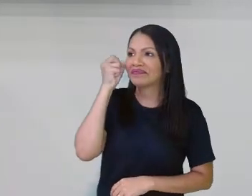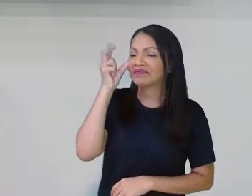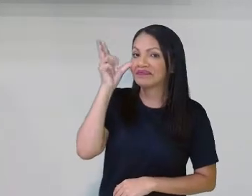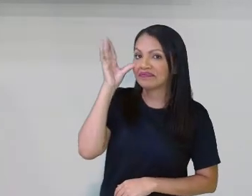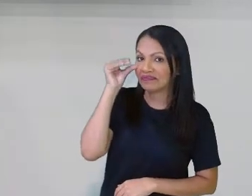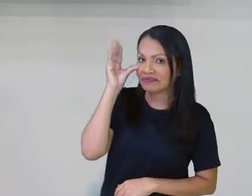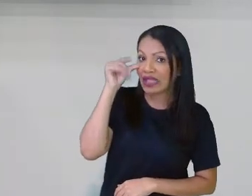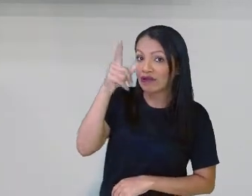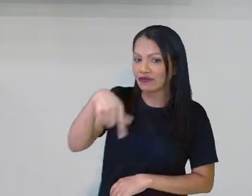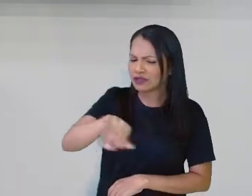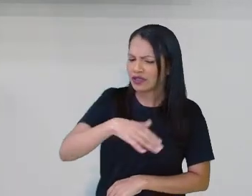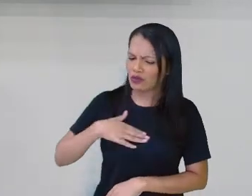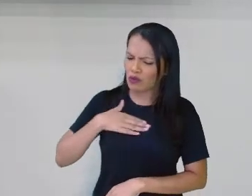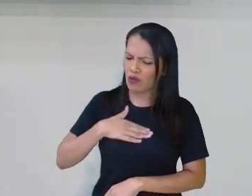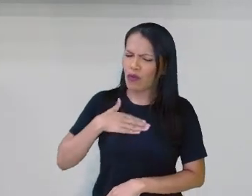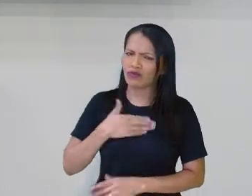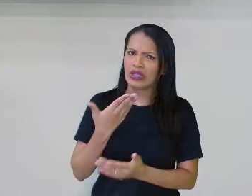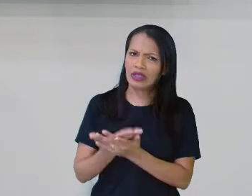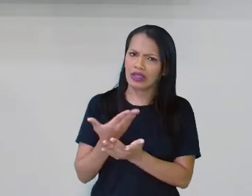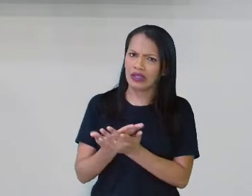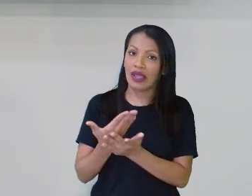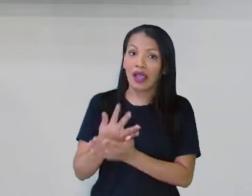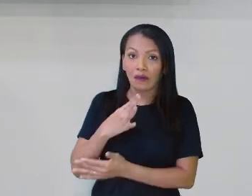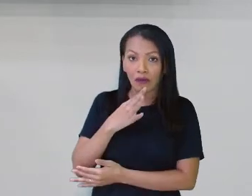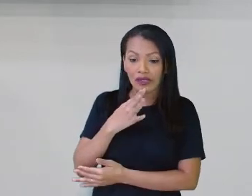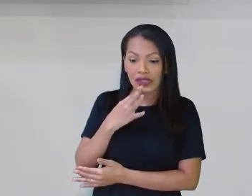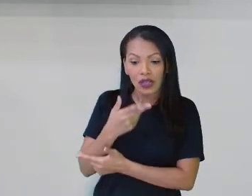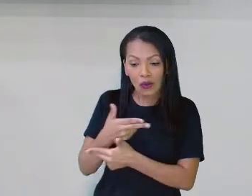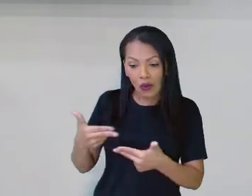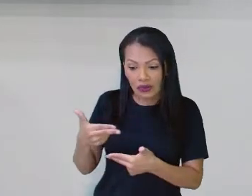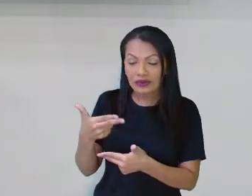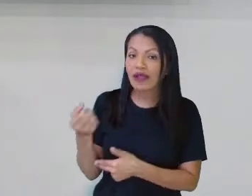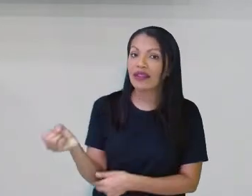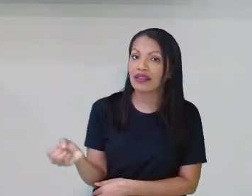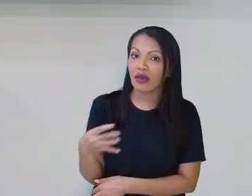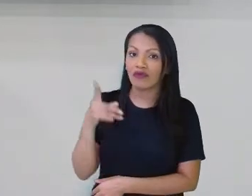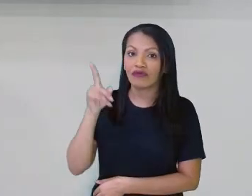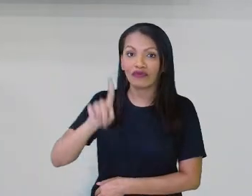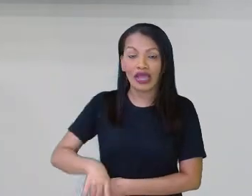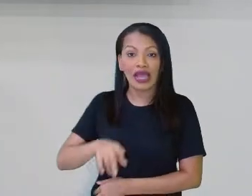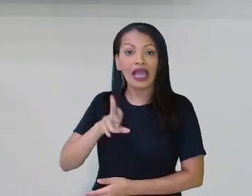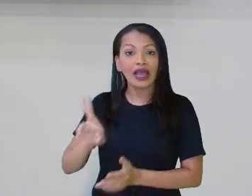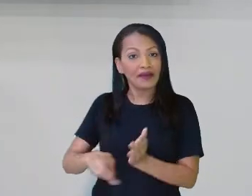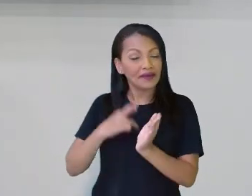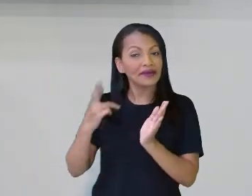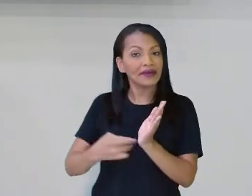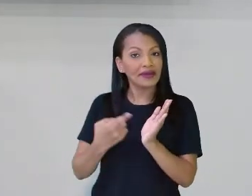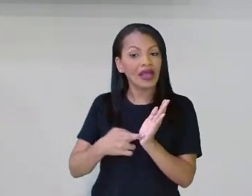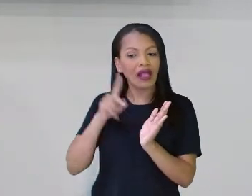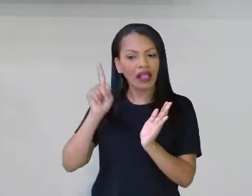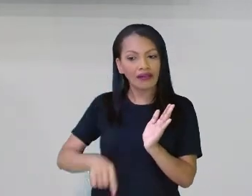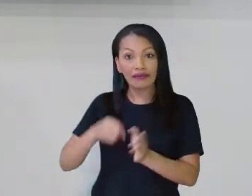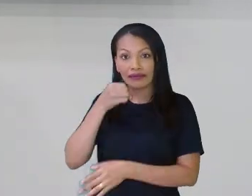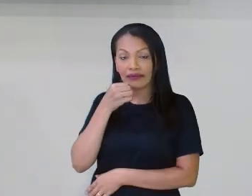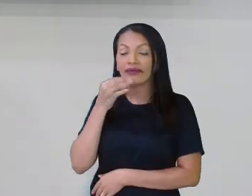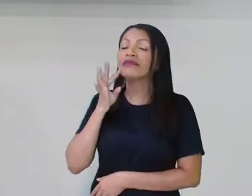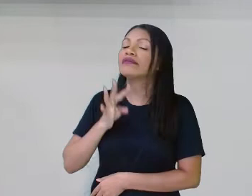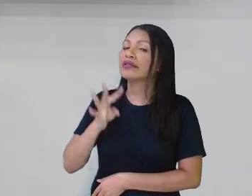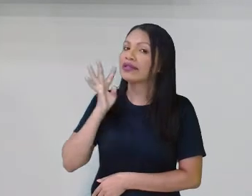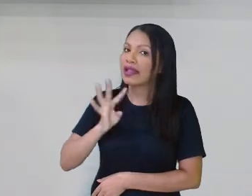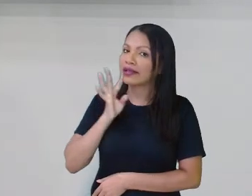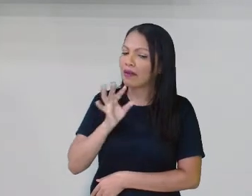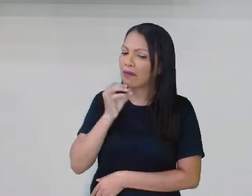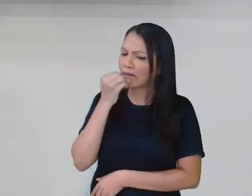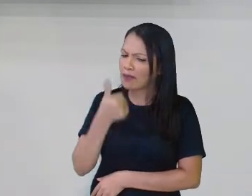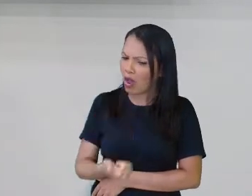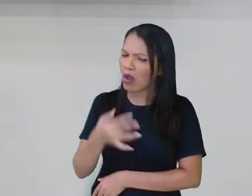de estudar e conhecer coisas novas. Então, esta revista, ela é bastante